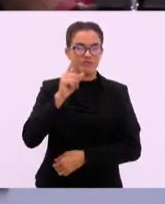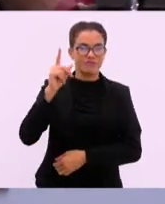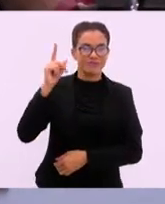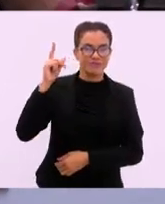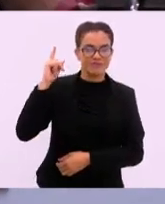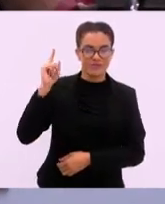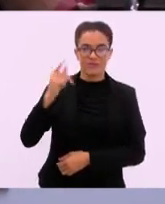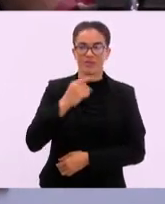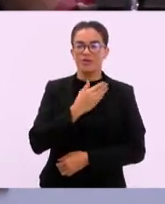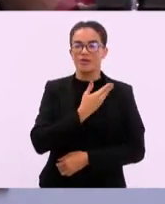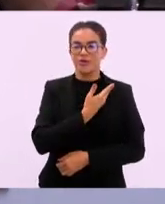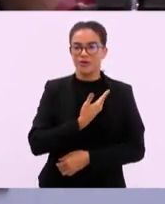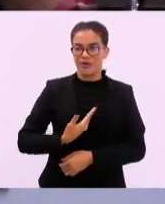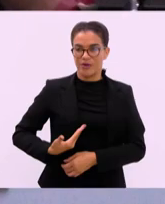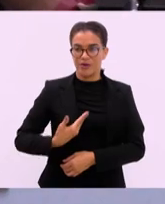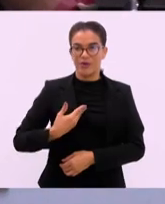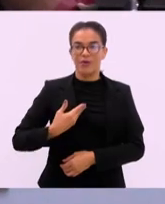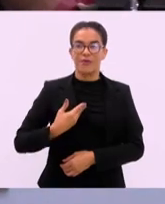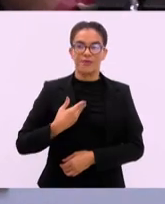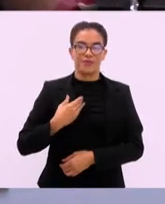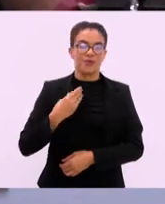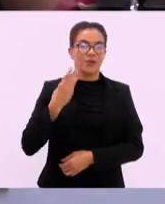governador Wilson Witzel,